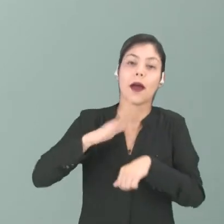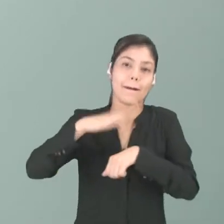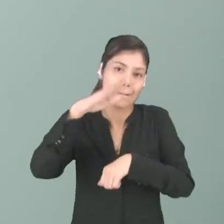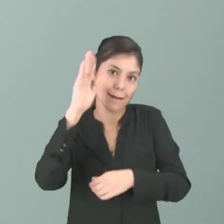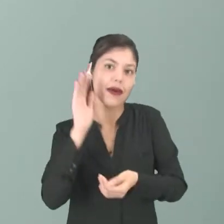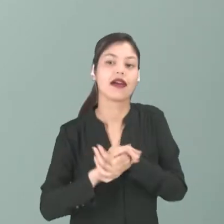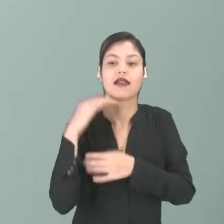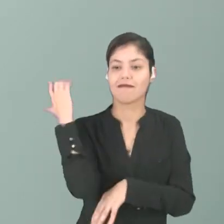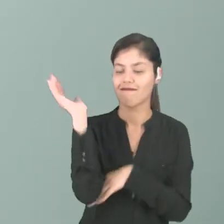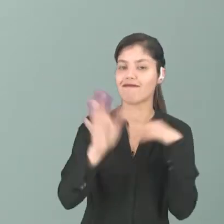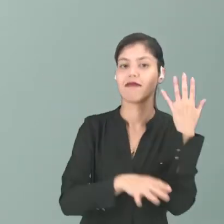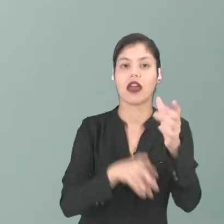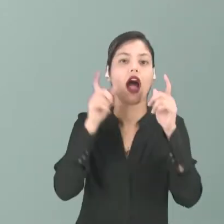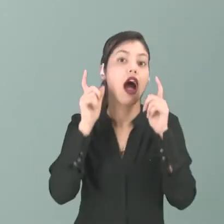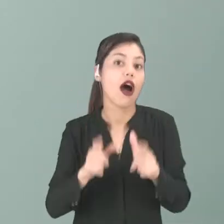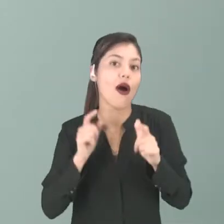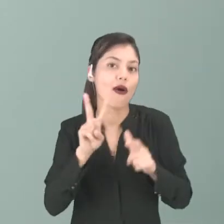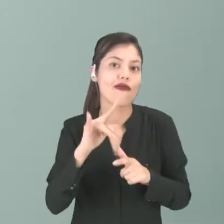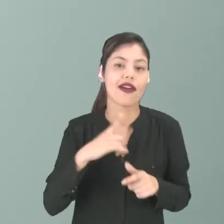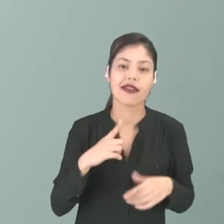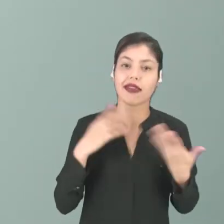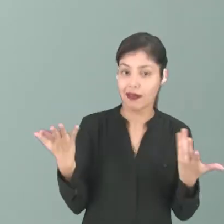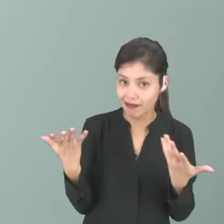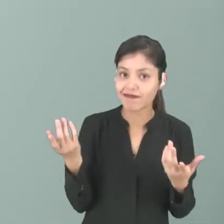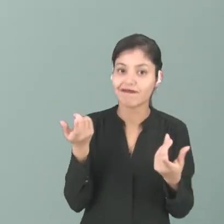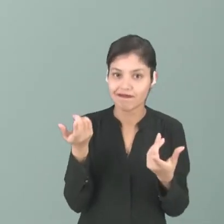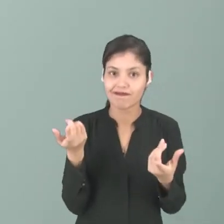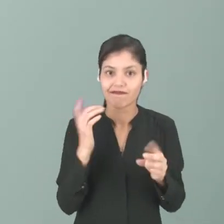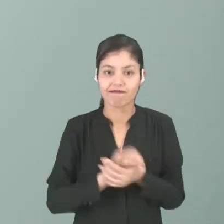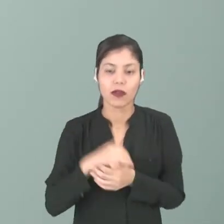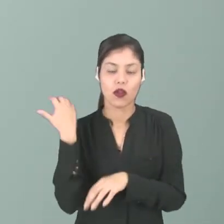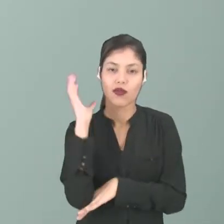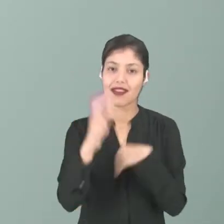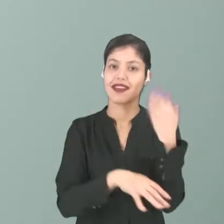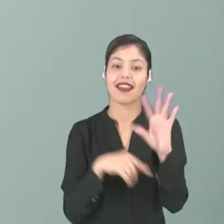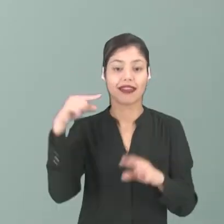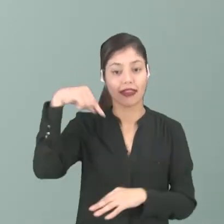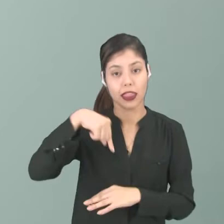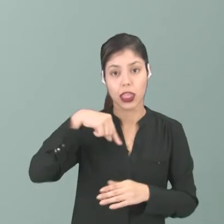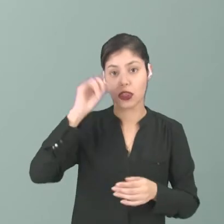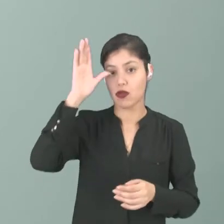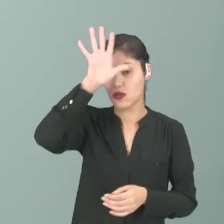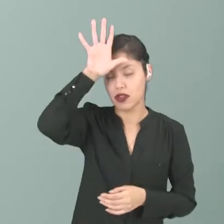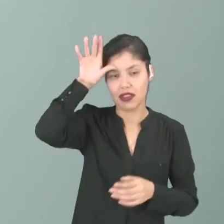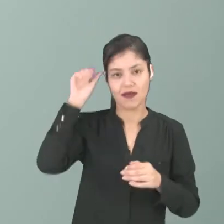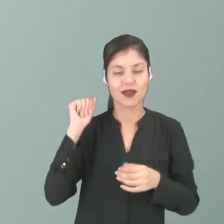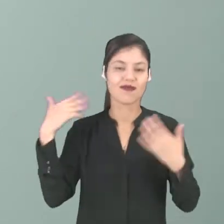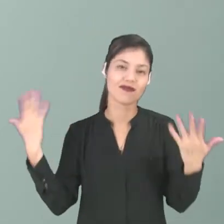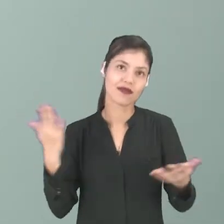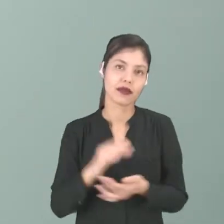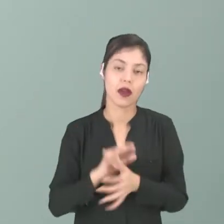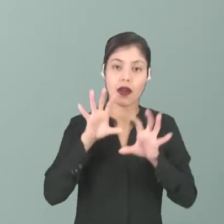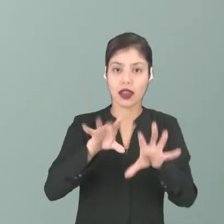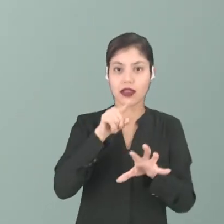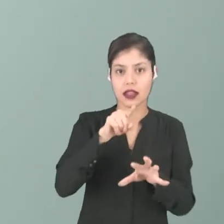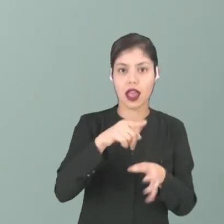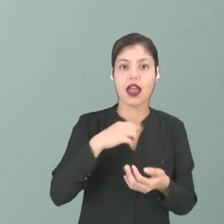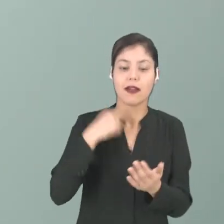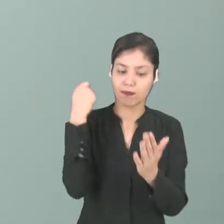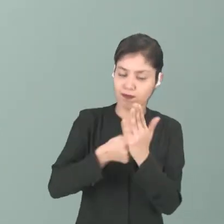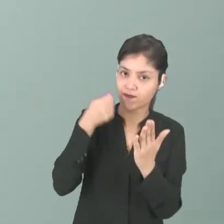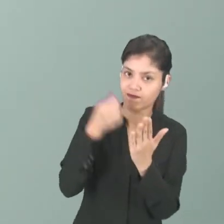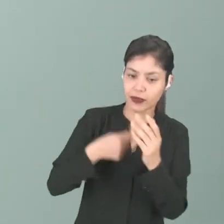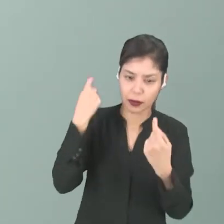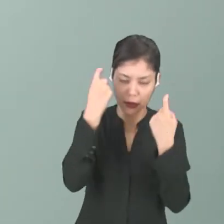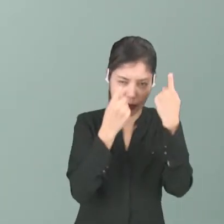recursos naturais. E onde é que vai ter a maioria dos nossos recursos naturais? Dentro da Amazônia. Então, nesse momento, intensifica-se